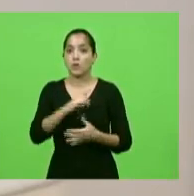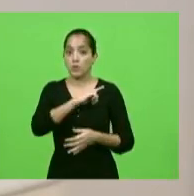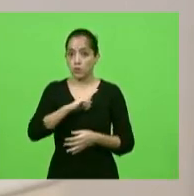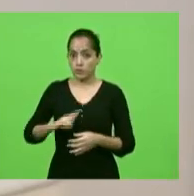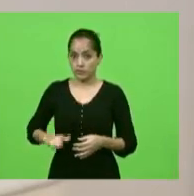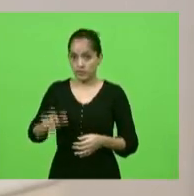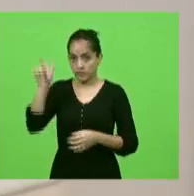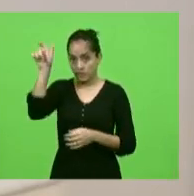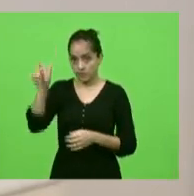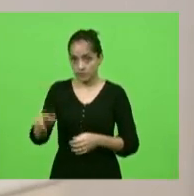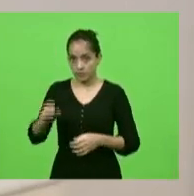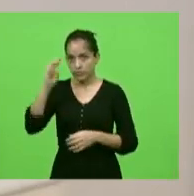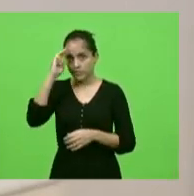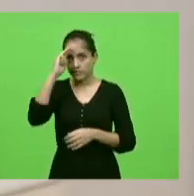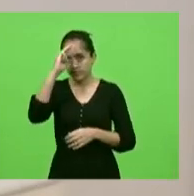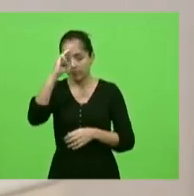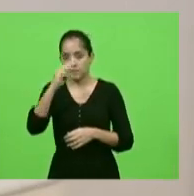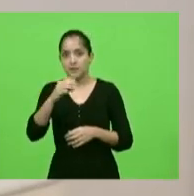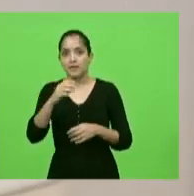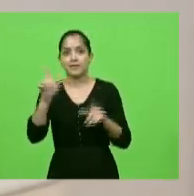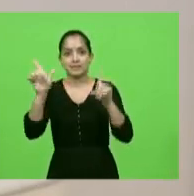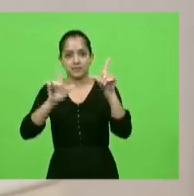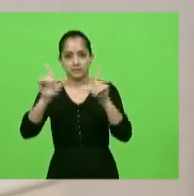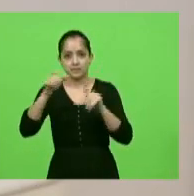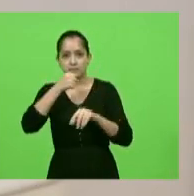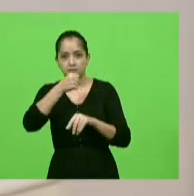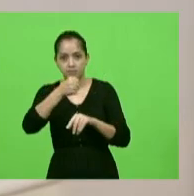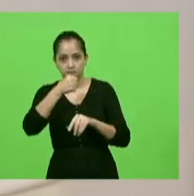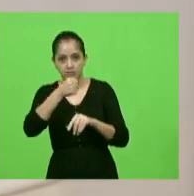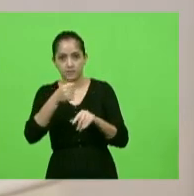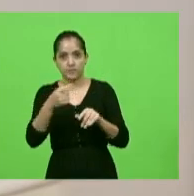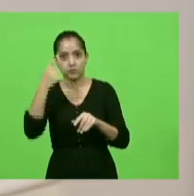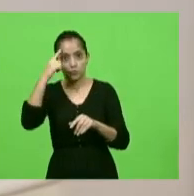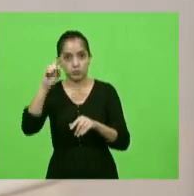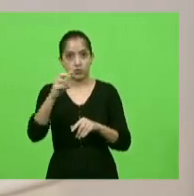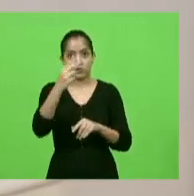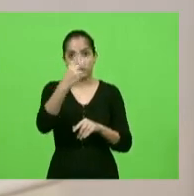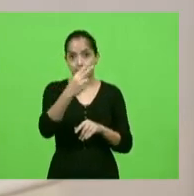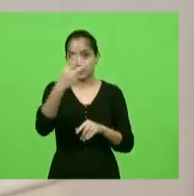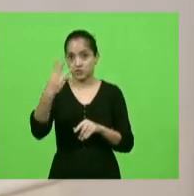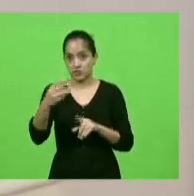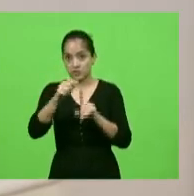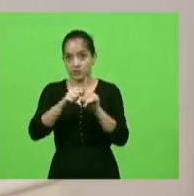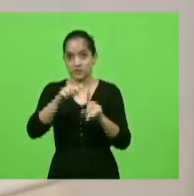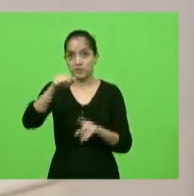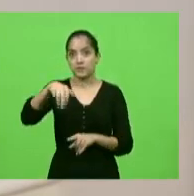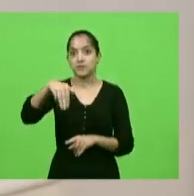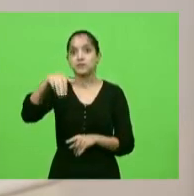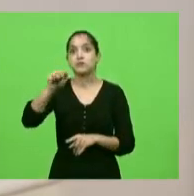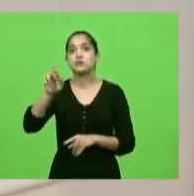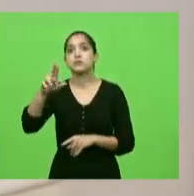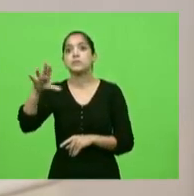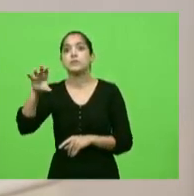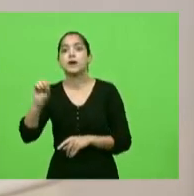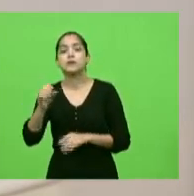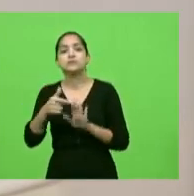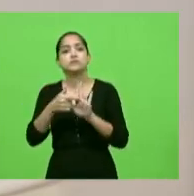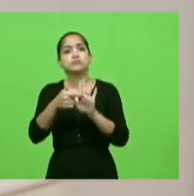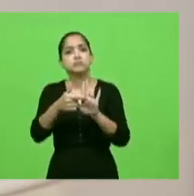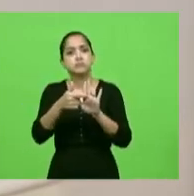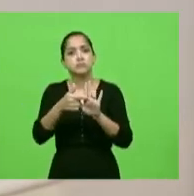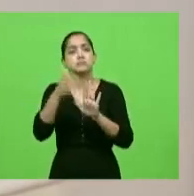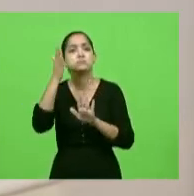Moisés da Silva, na entrevista coletiva acima citada, no dia 23 de março de 2020, demonstrou ter